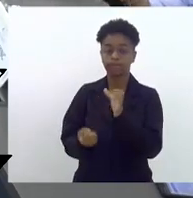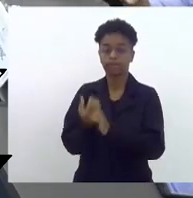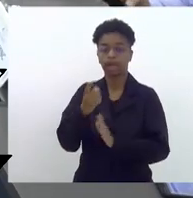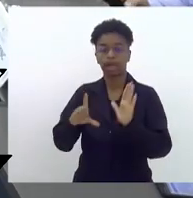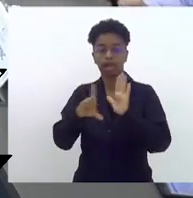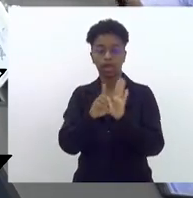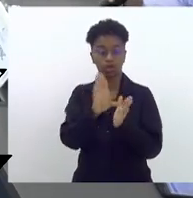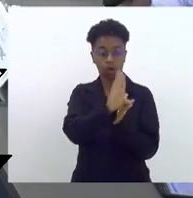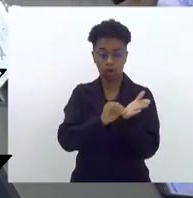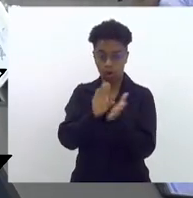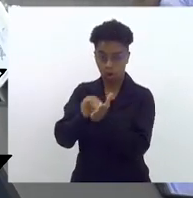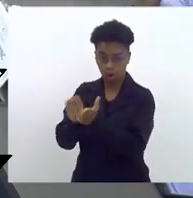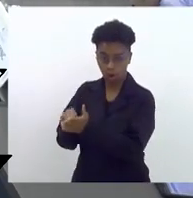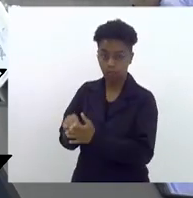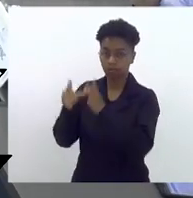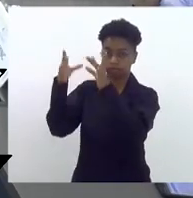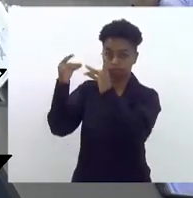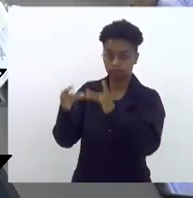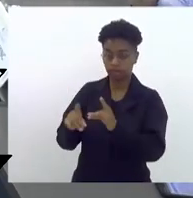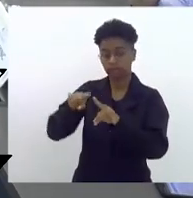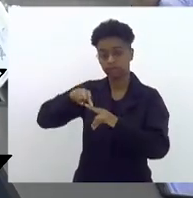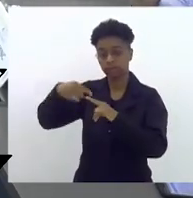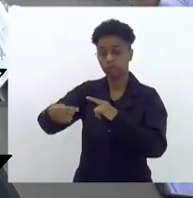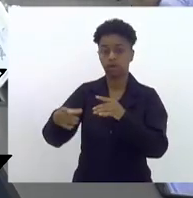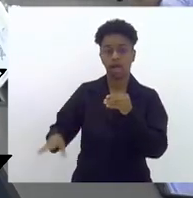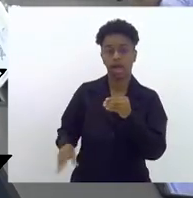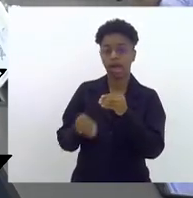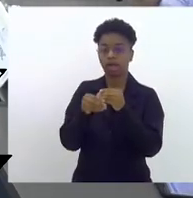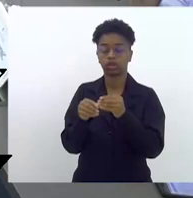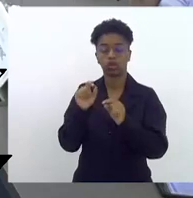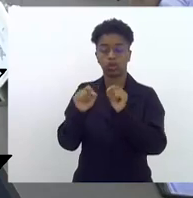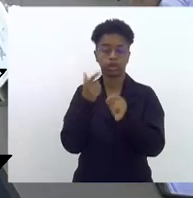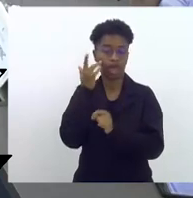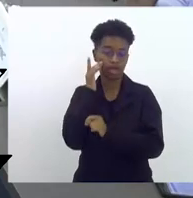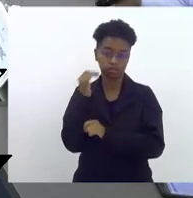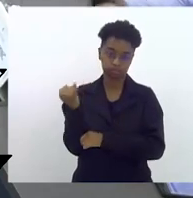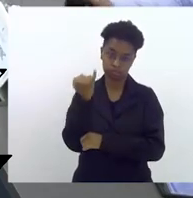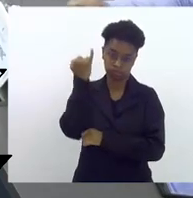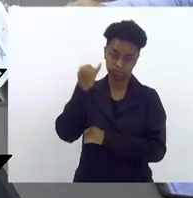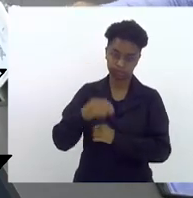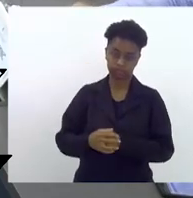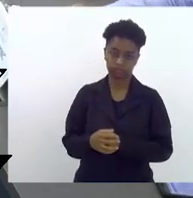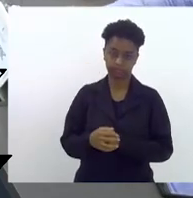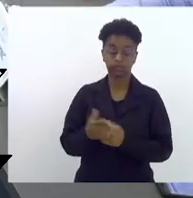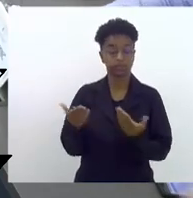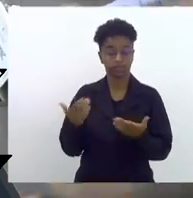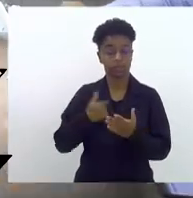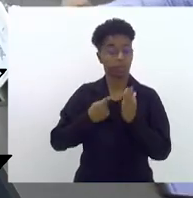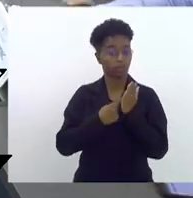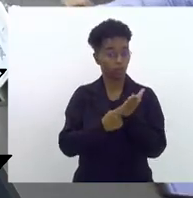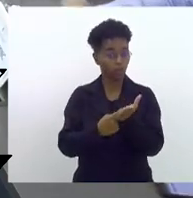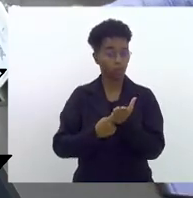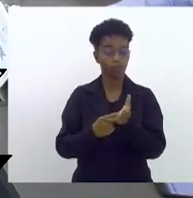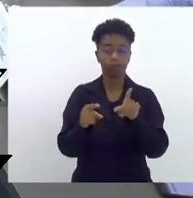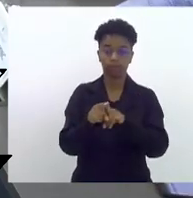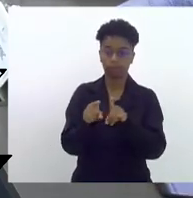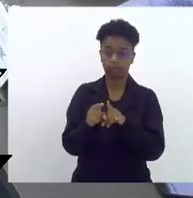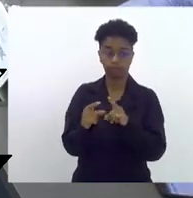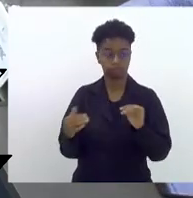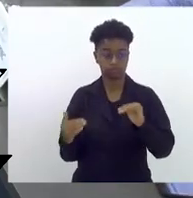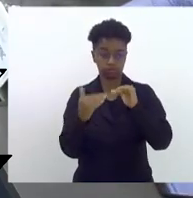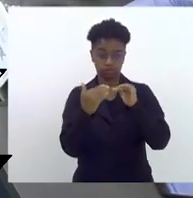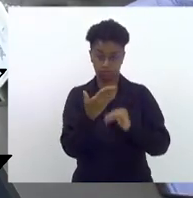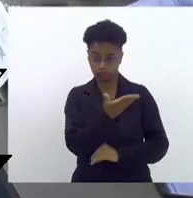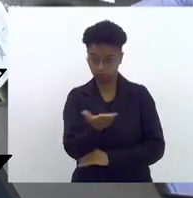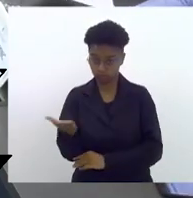copiando e acrescentando que ia julgar necessário o das cadeiras E aí firmando aqui o compromisso com a venda de vossa